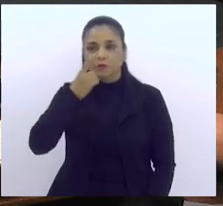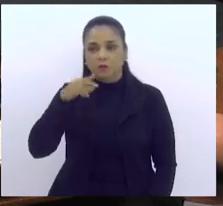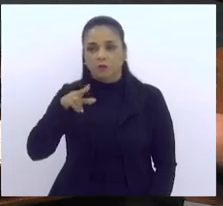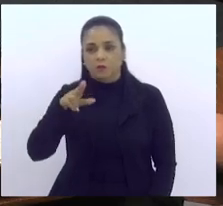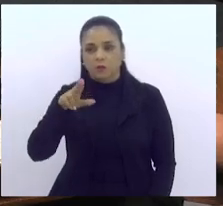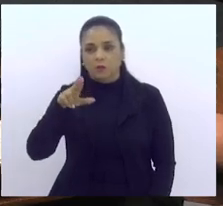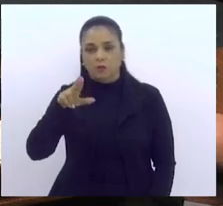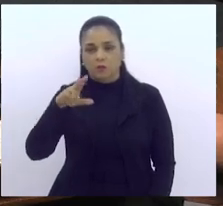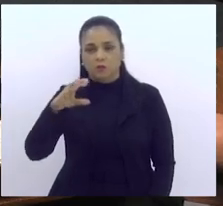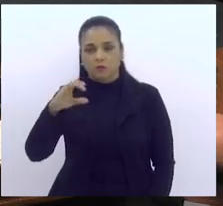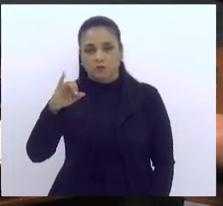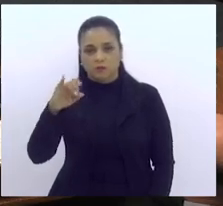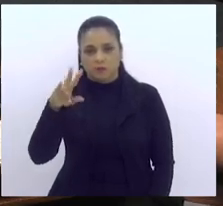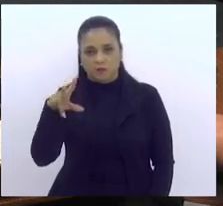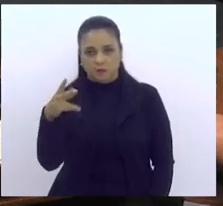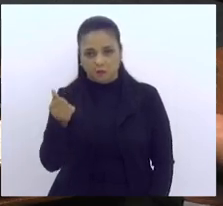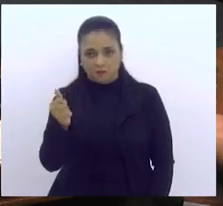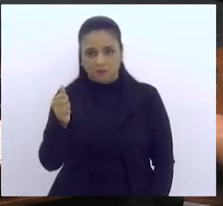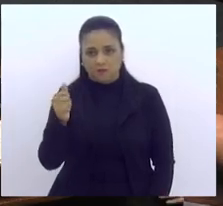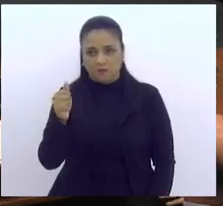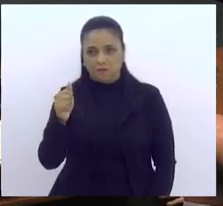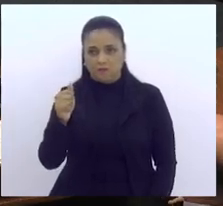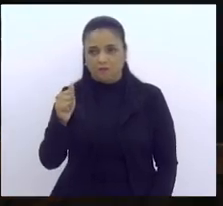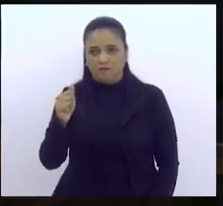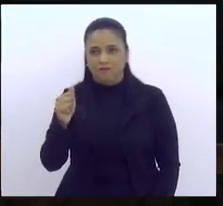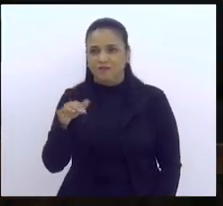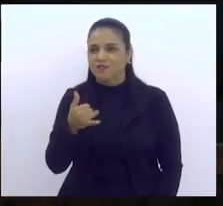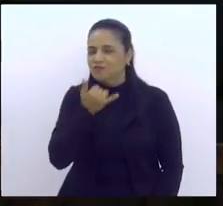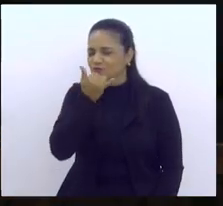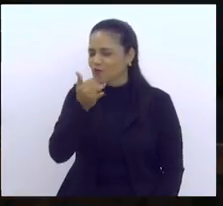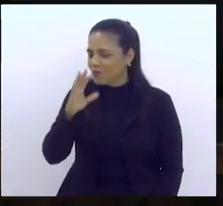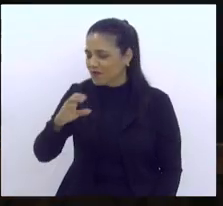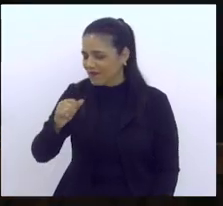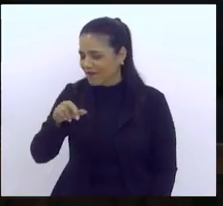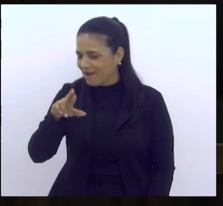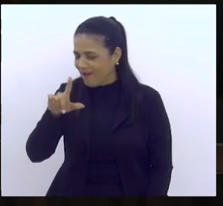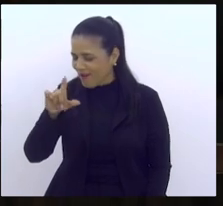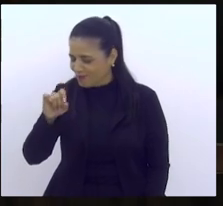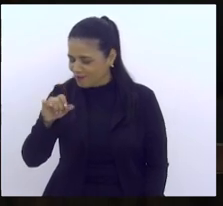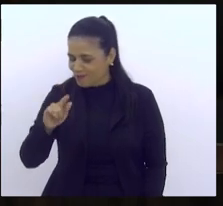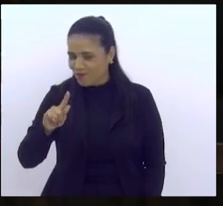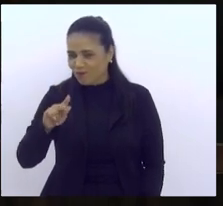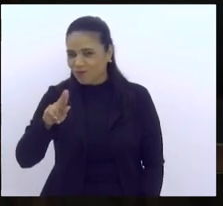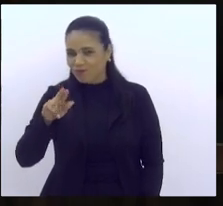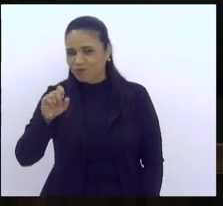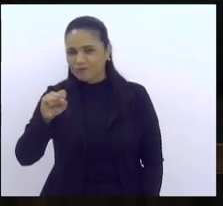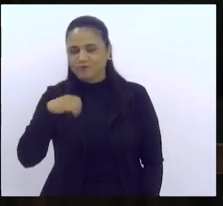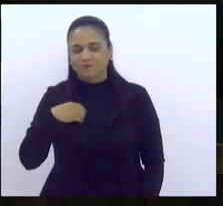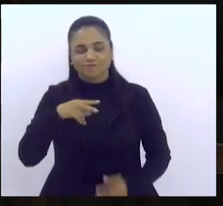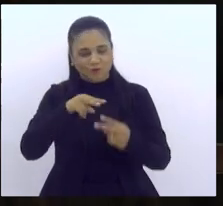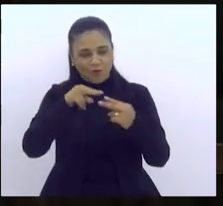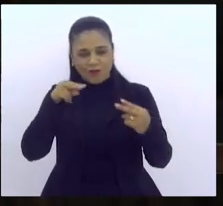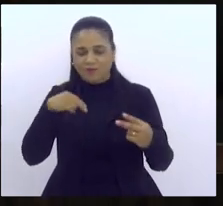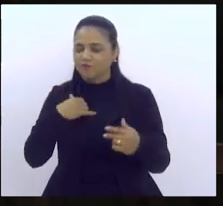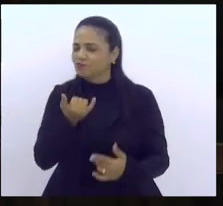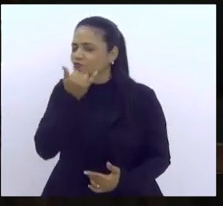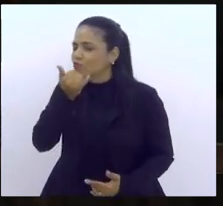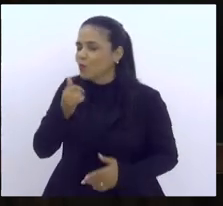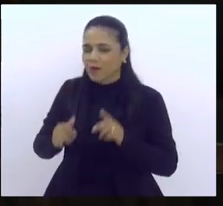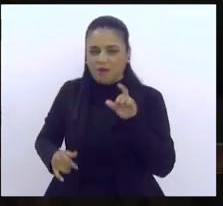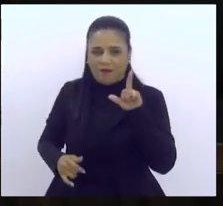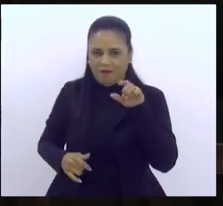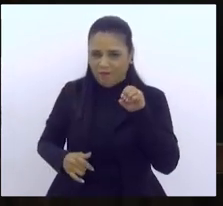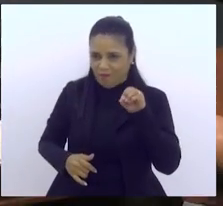Eu falei qual o nome, perdão. Carlos Augusto aí? É porque Carlos Augusto quer usar a palavra aqui também no online. Eu estava... Desculpa, Léo,